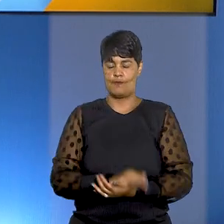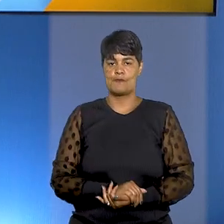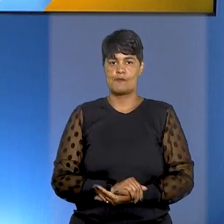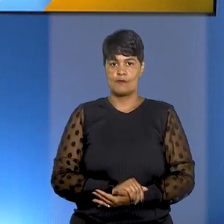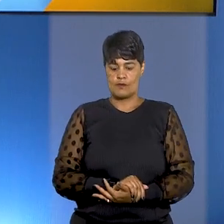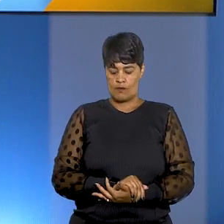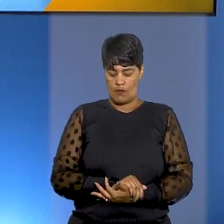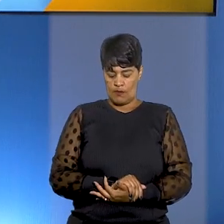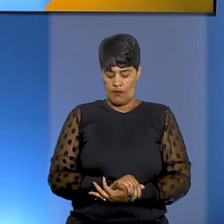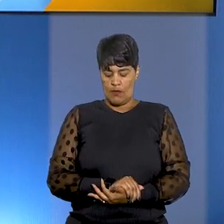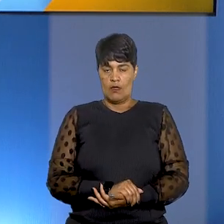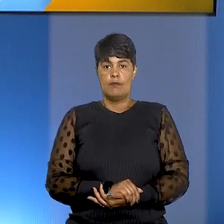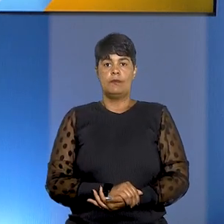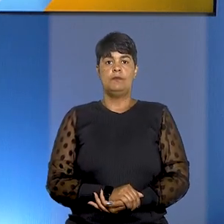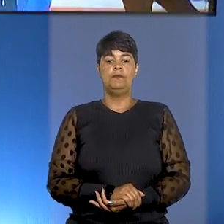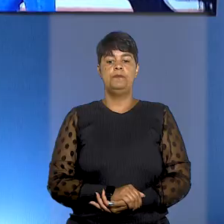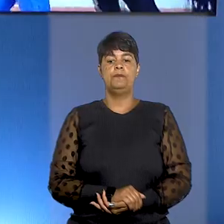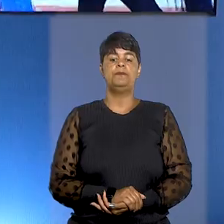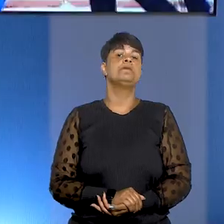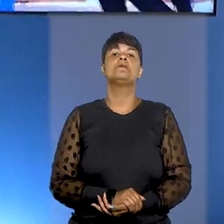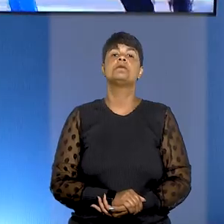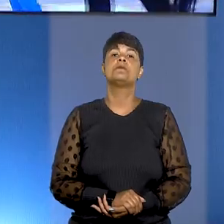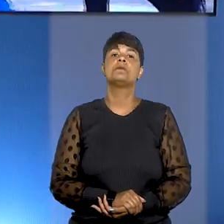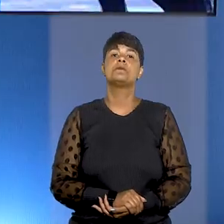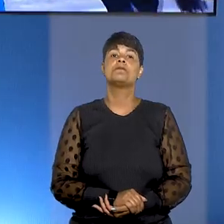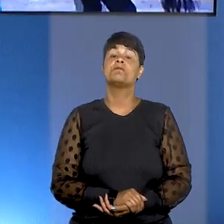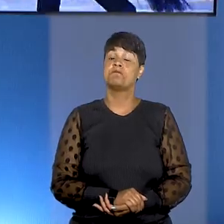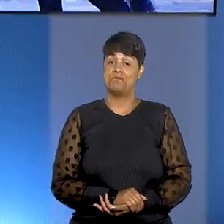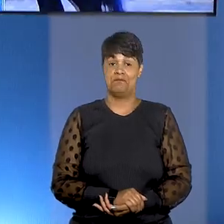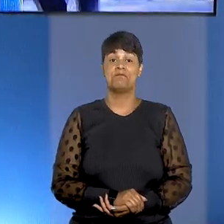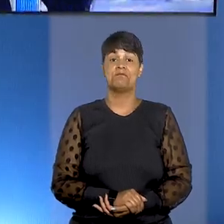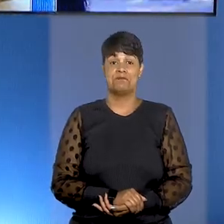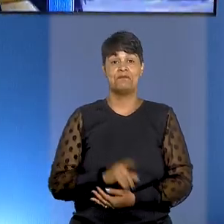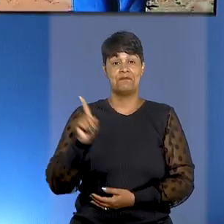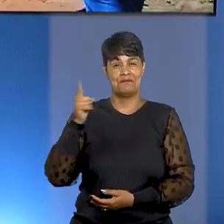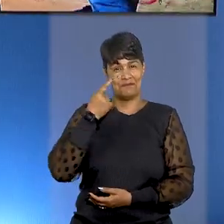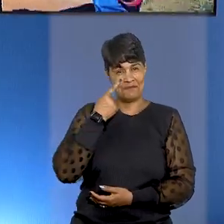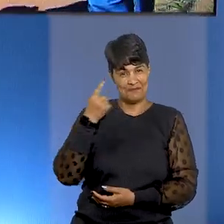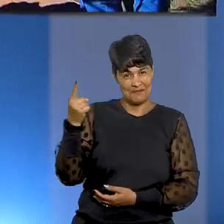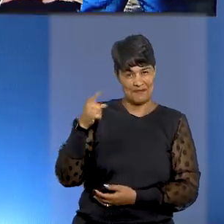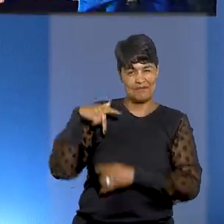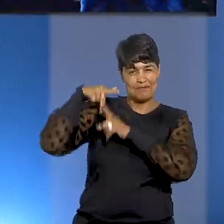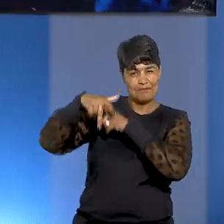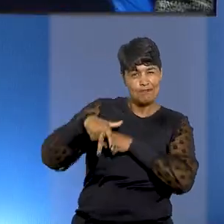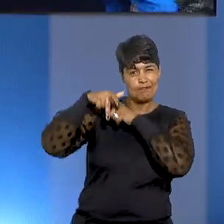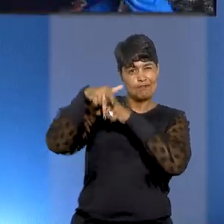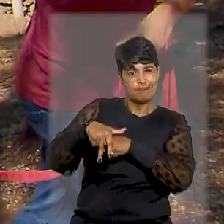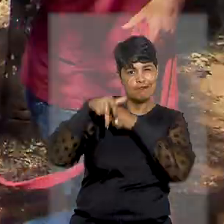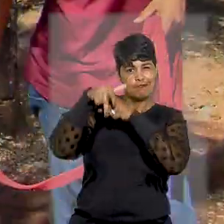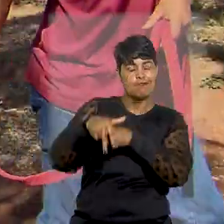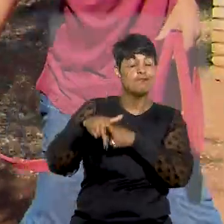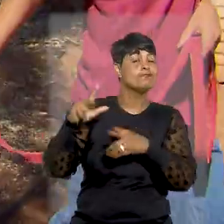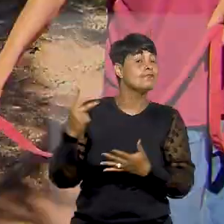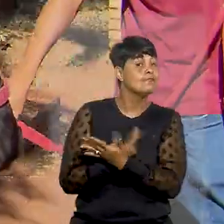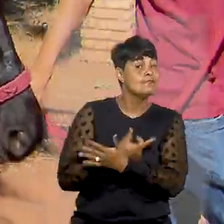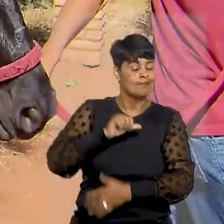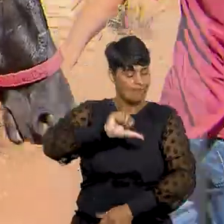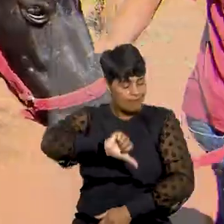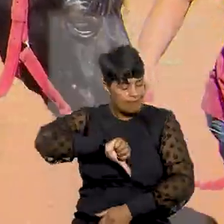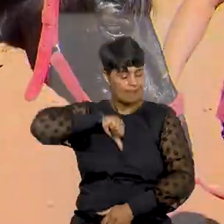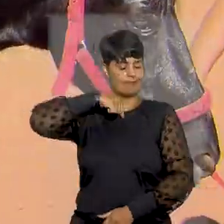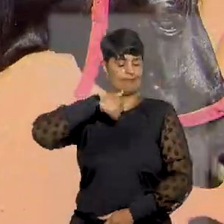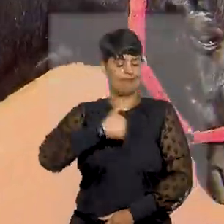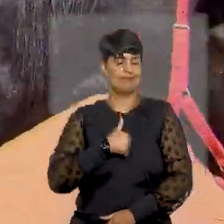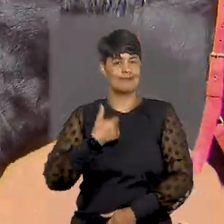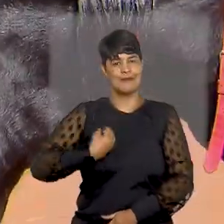Campos Tem mais informações a cada passada do cavalo mais equilíbrio e qualidade de vida para o